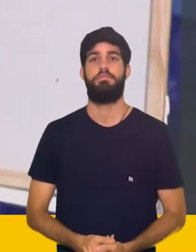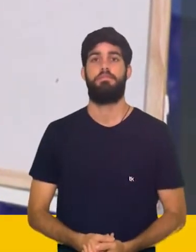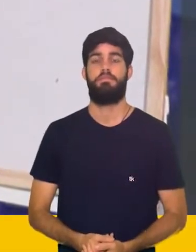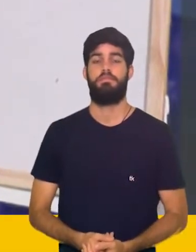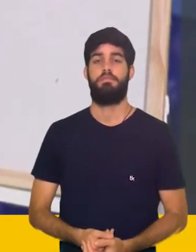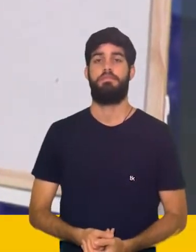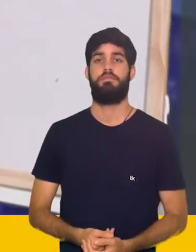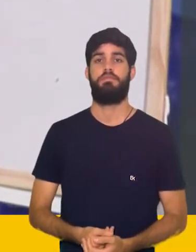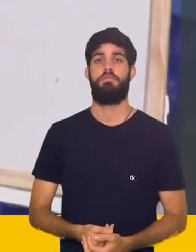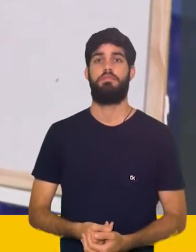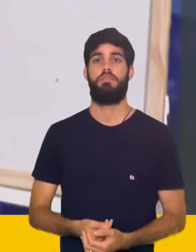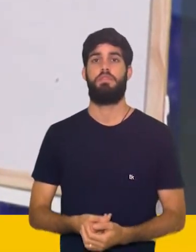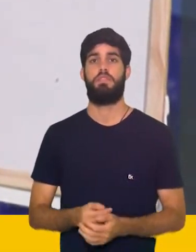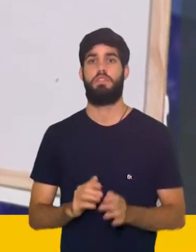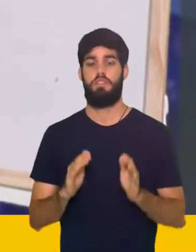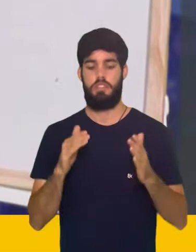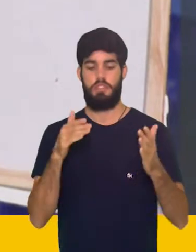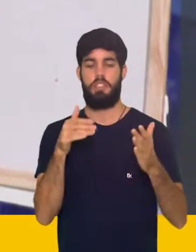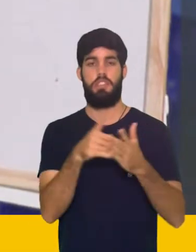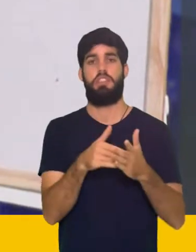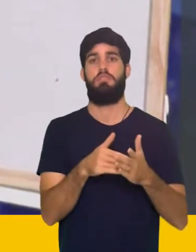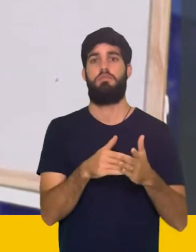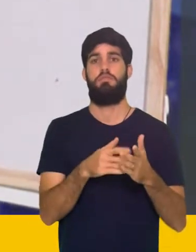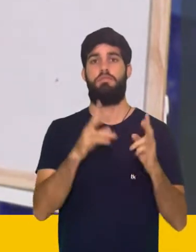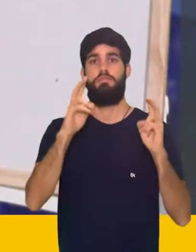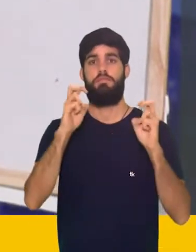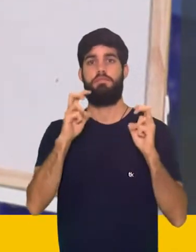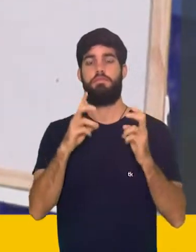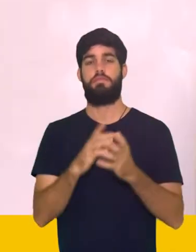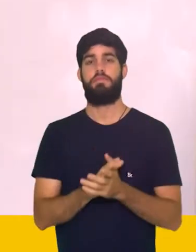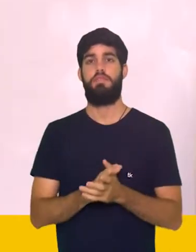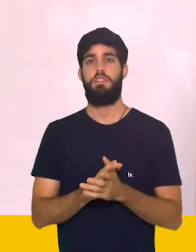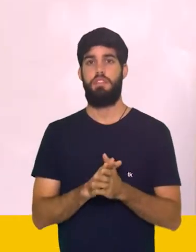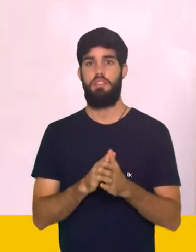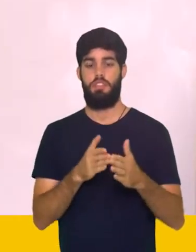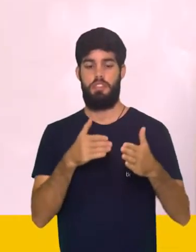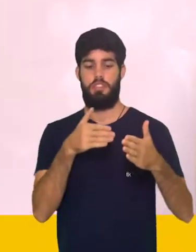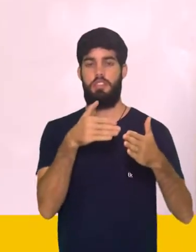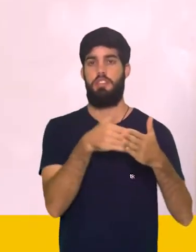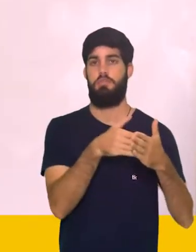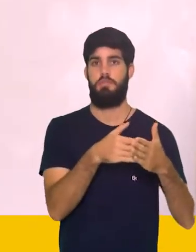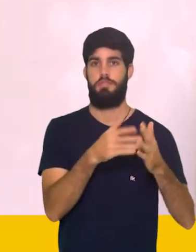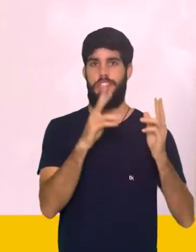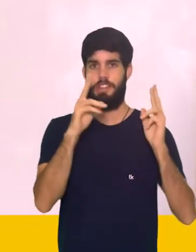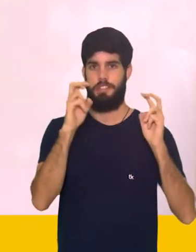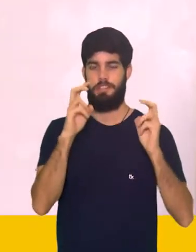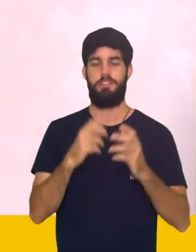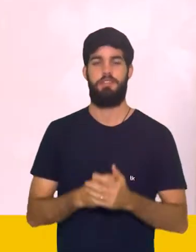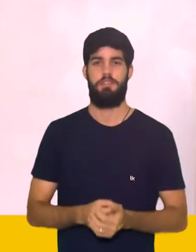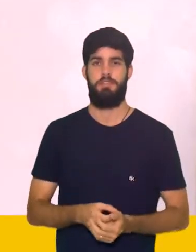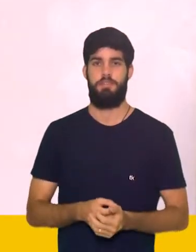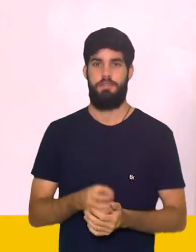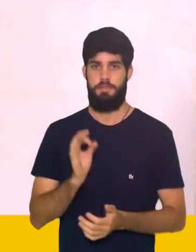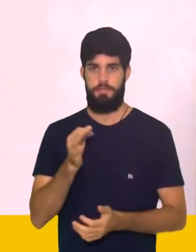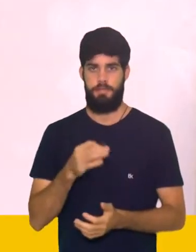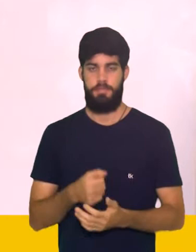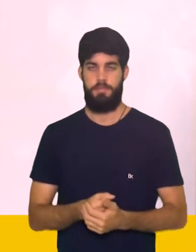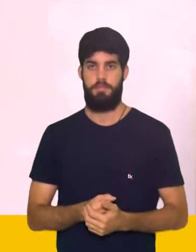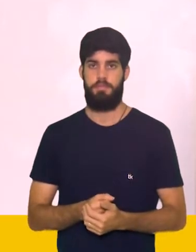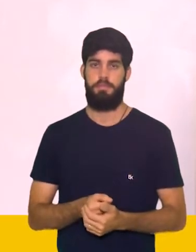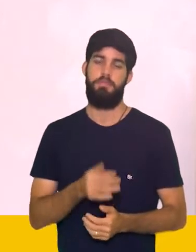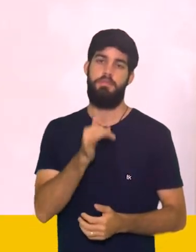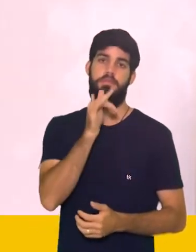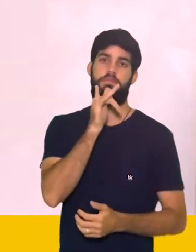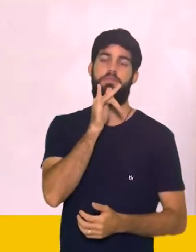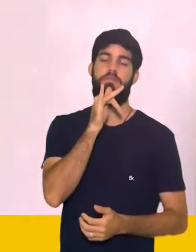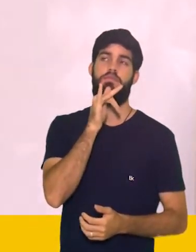Delimitar o tema. O que é delimitar o tema? Como o nome diz, é dar limites ao assunto, certo? Suponha